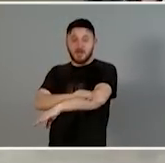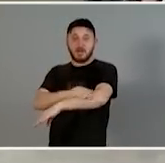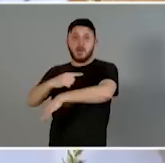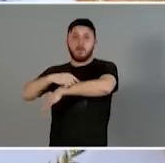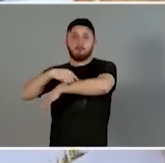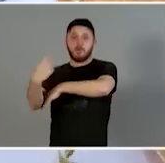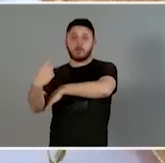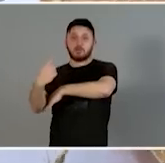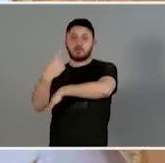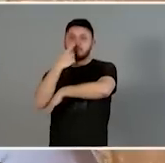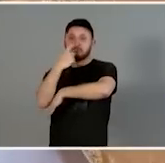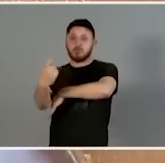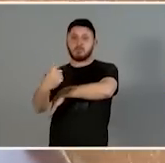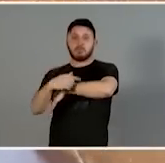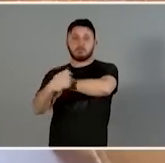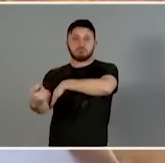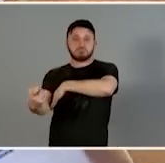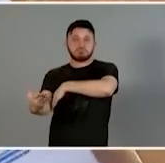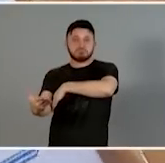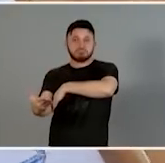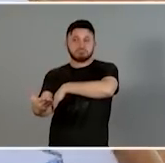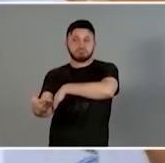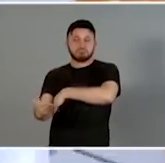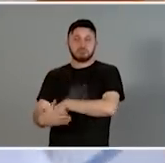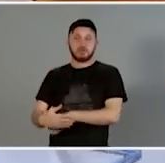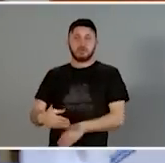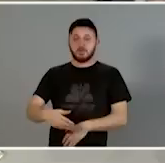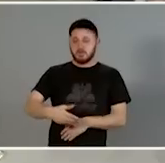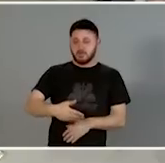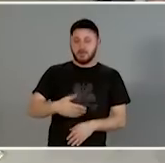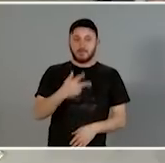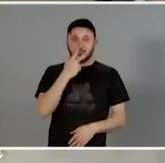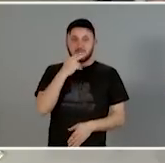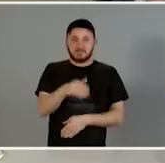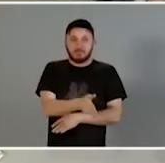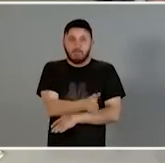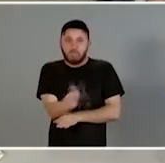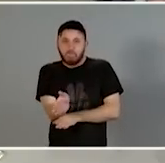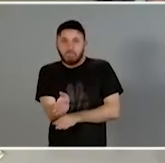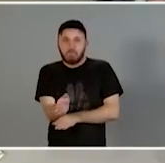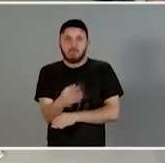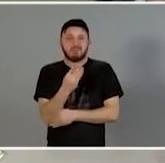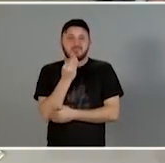o membro engessado definha.